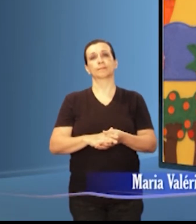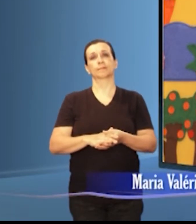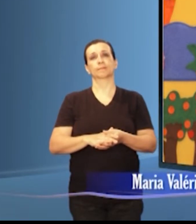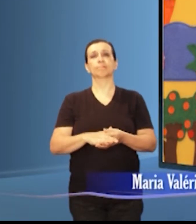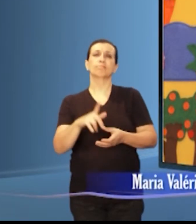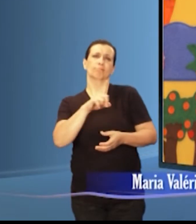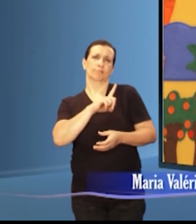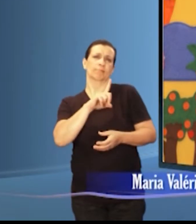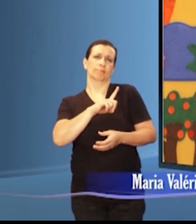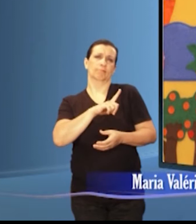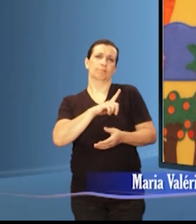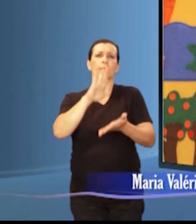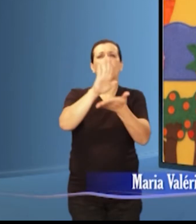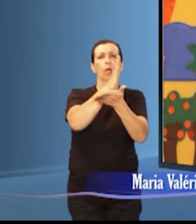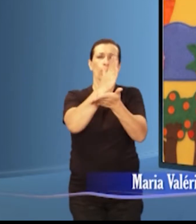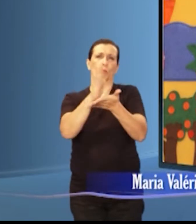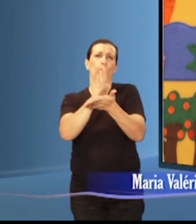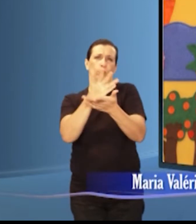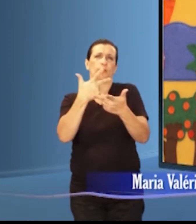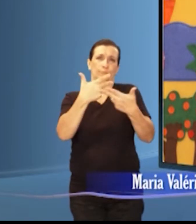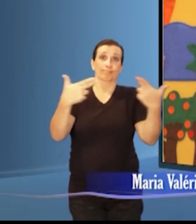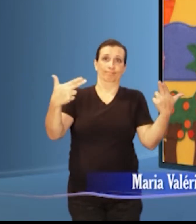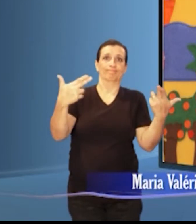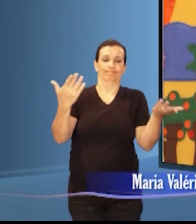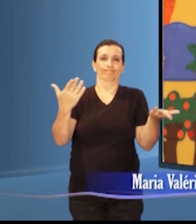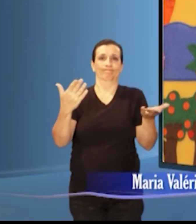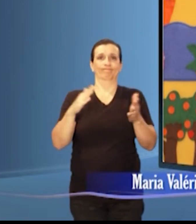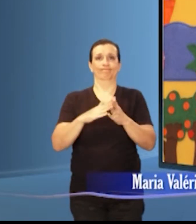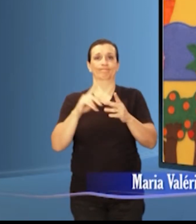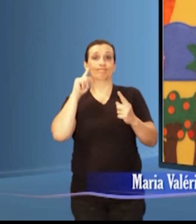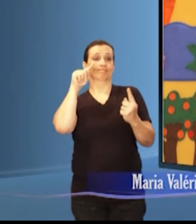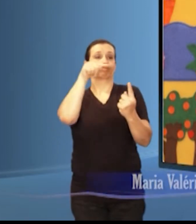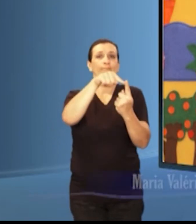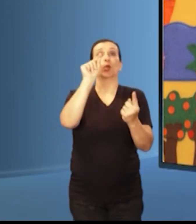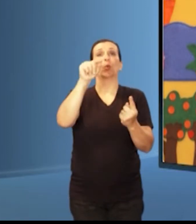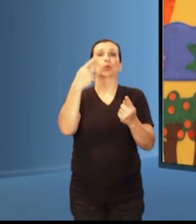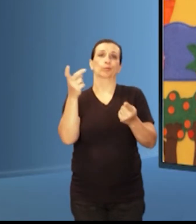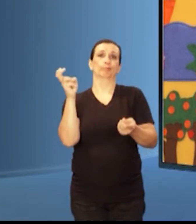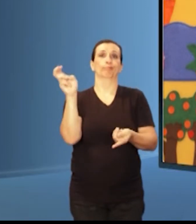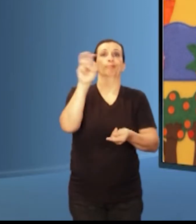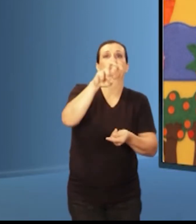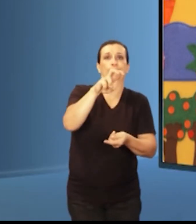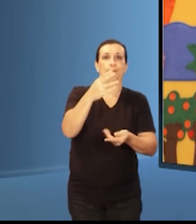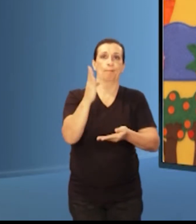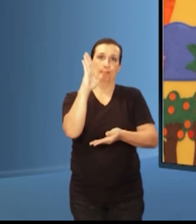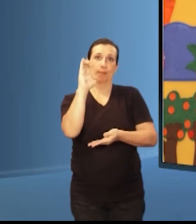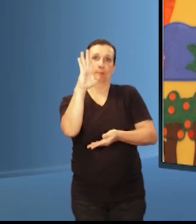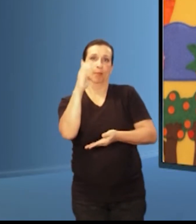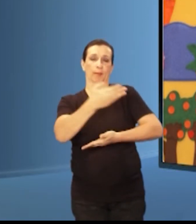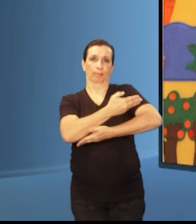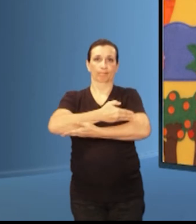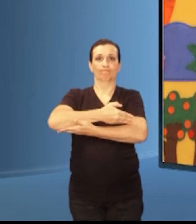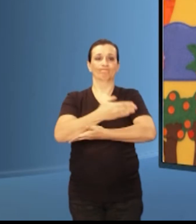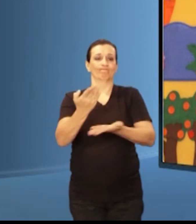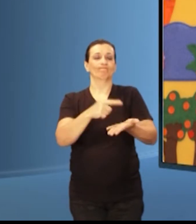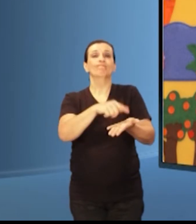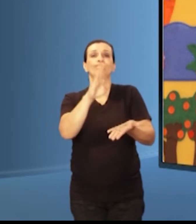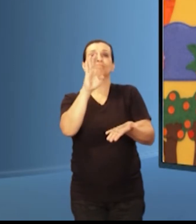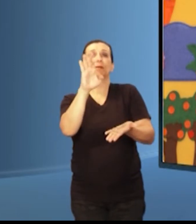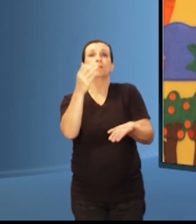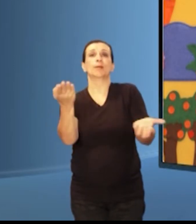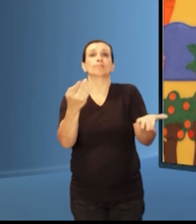tem algumas ressalvas sobre implantar bebês, né? Sem que o bebê